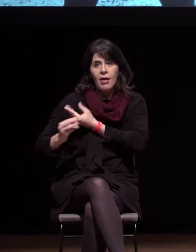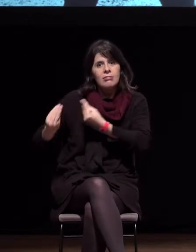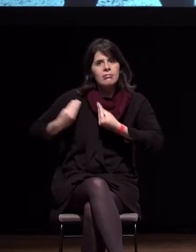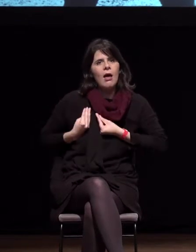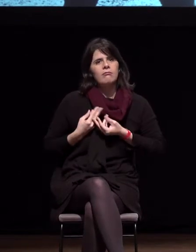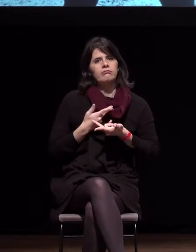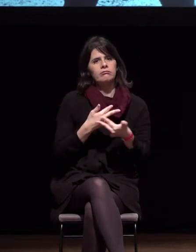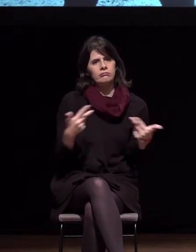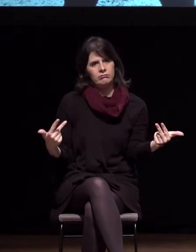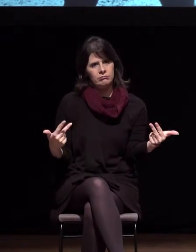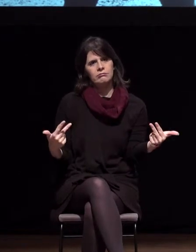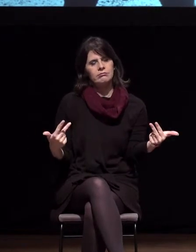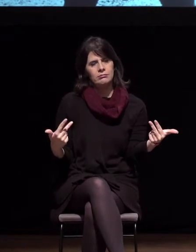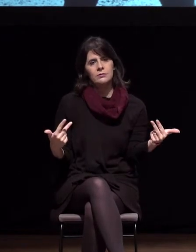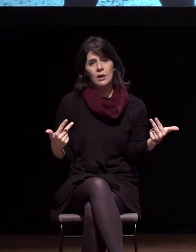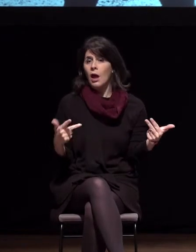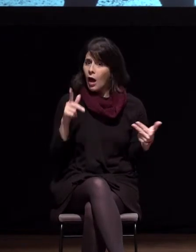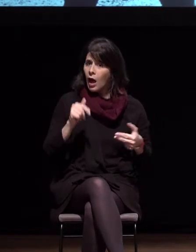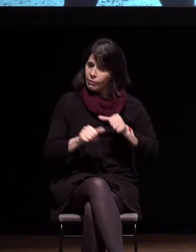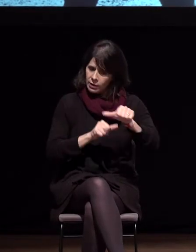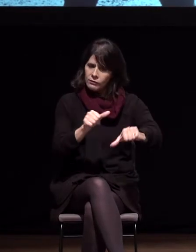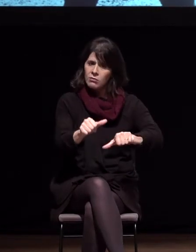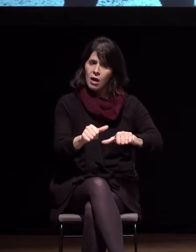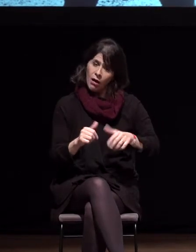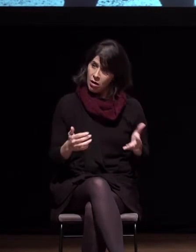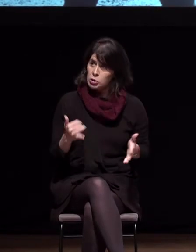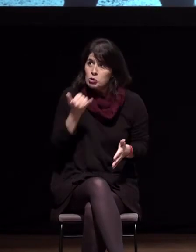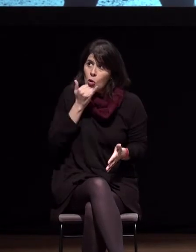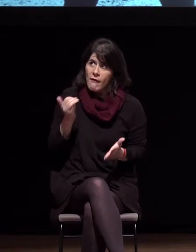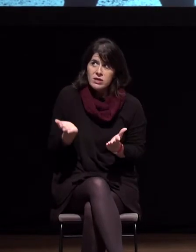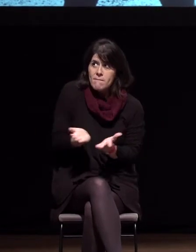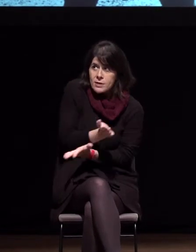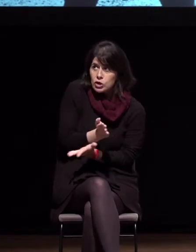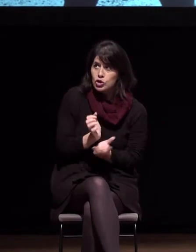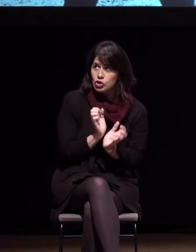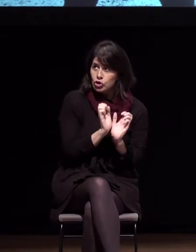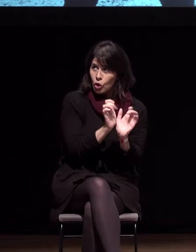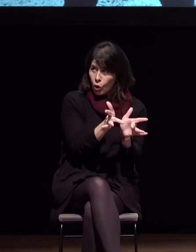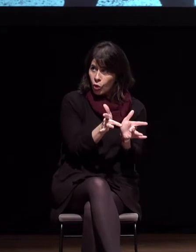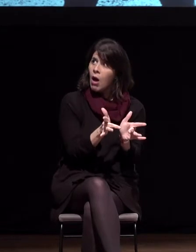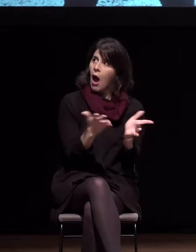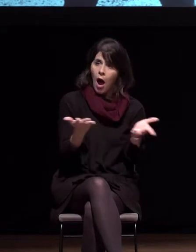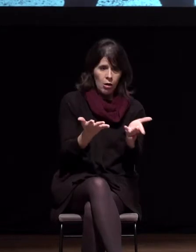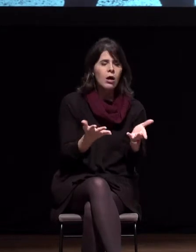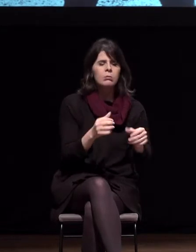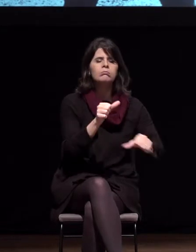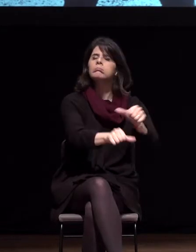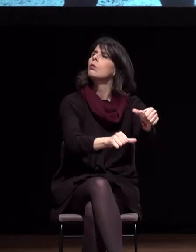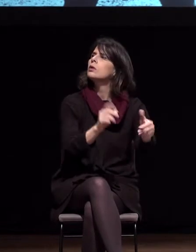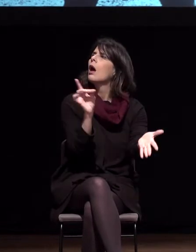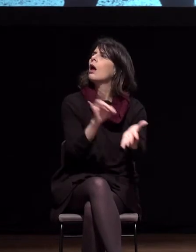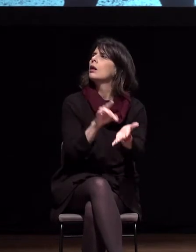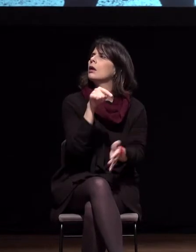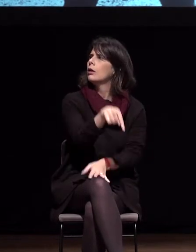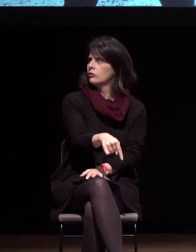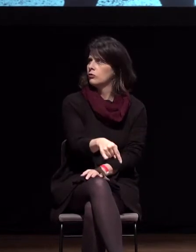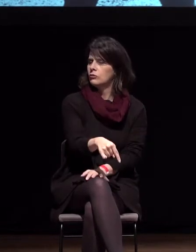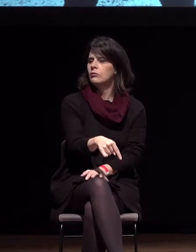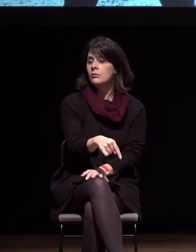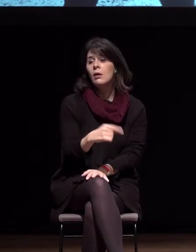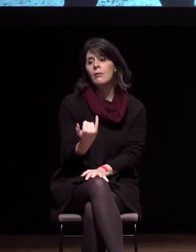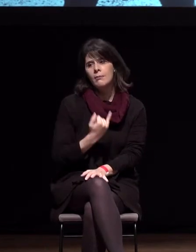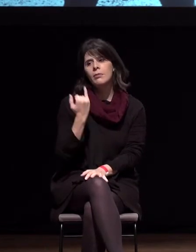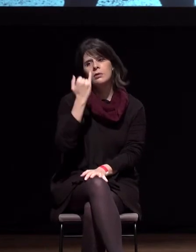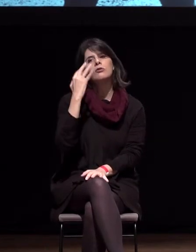Nos jogaram aqui, não queriam, nós não queríamos, nós vamos mudar essa realidade. Então, eu acho que é importante nós conhecermos